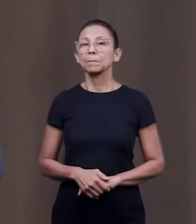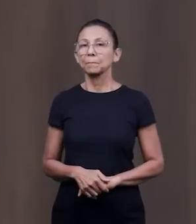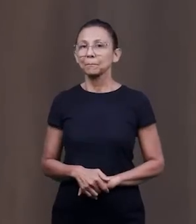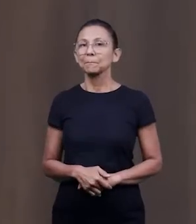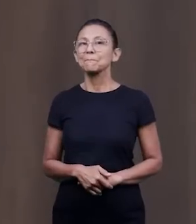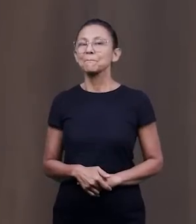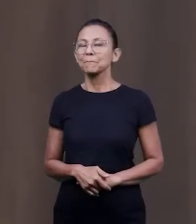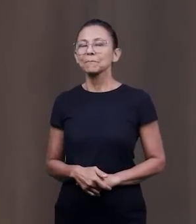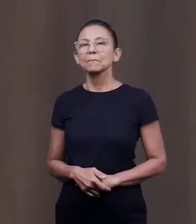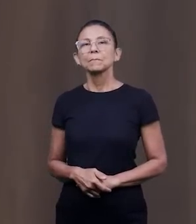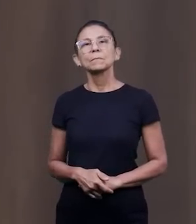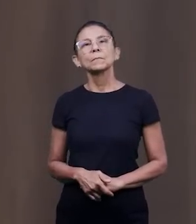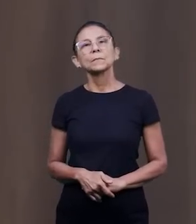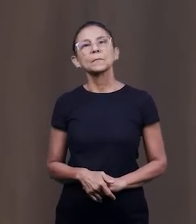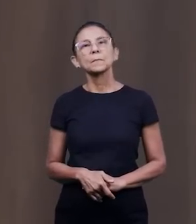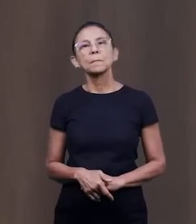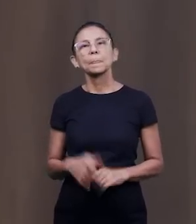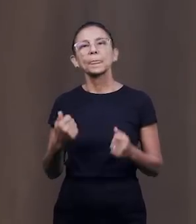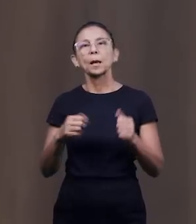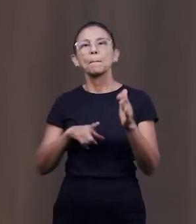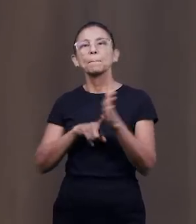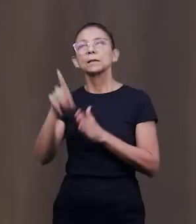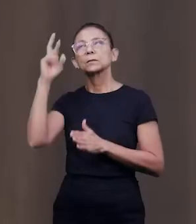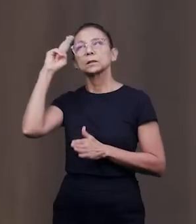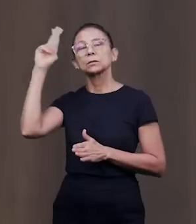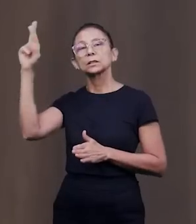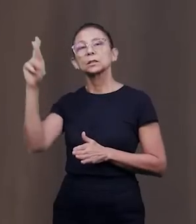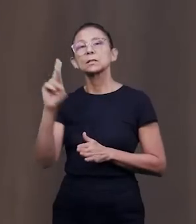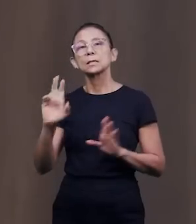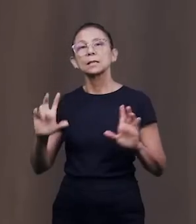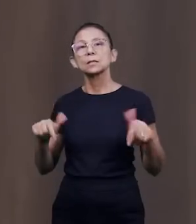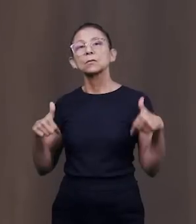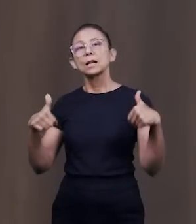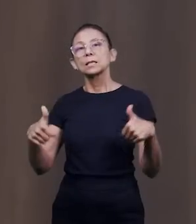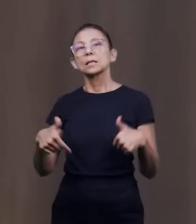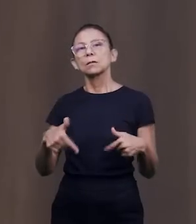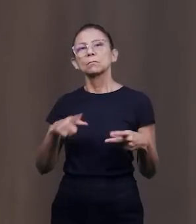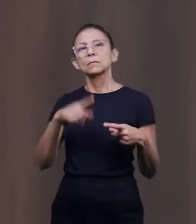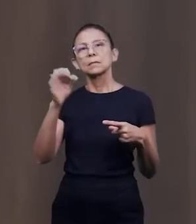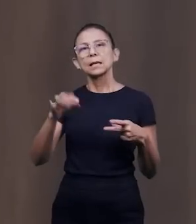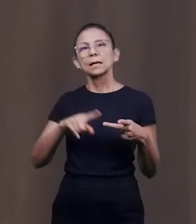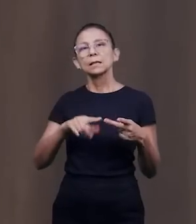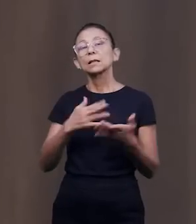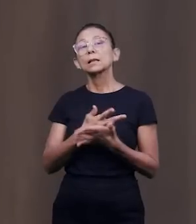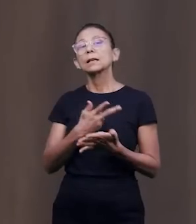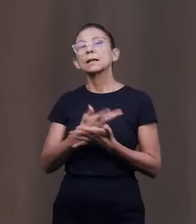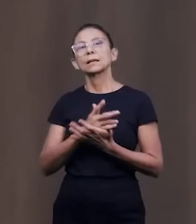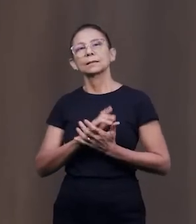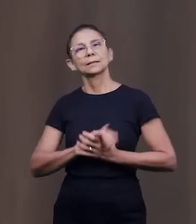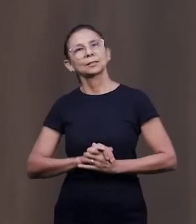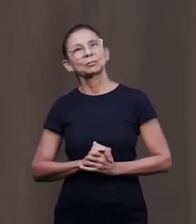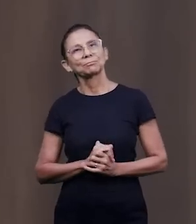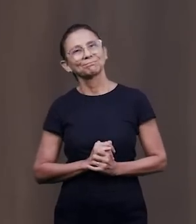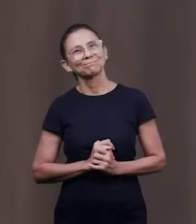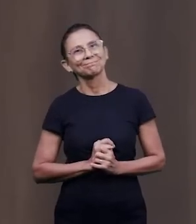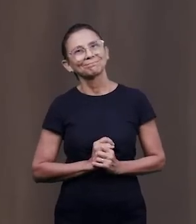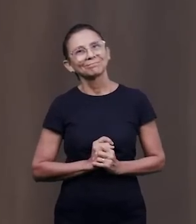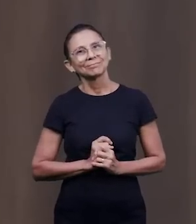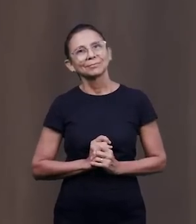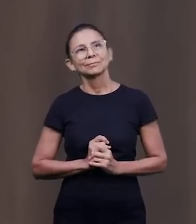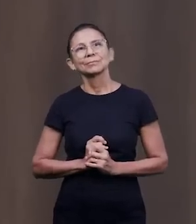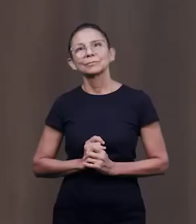o direito de pensar o que você quiser. É direito? É o seu livre-arbítrio. Eu tenho direito